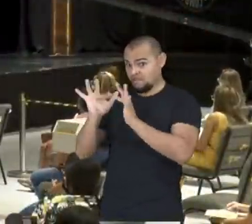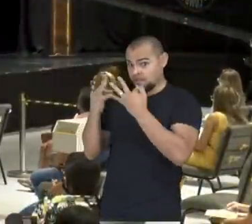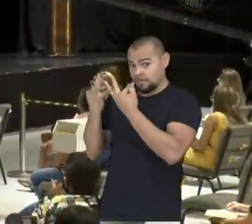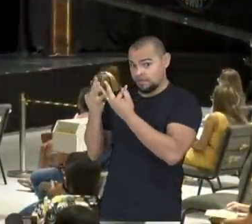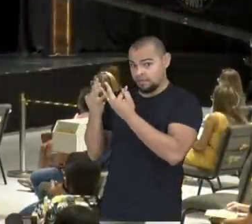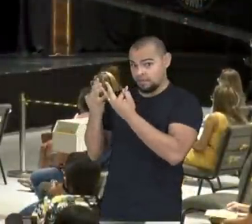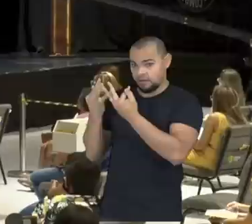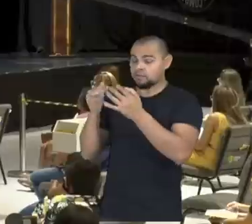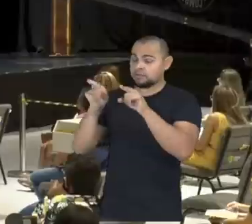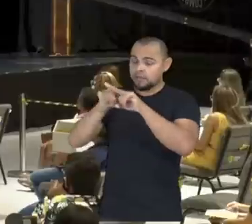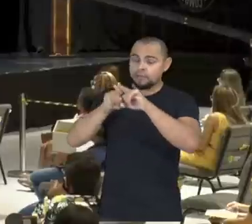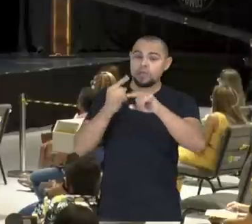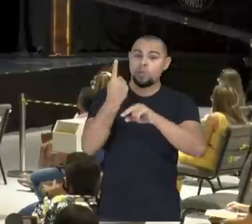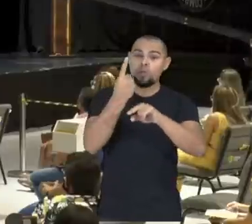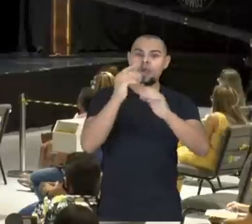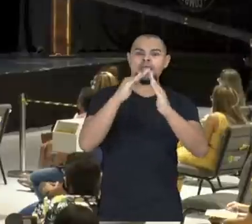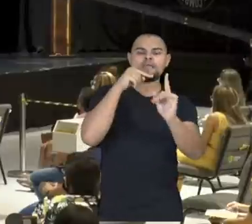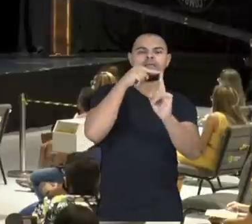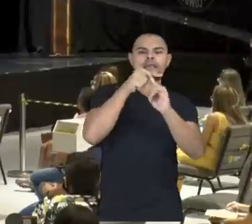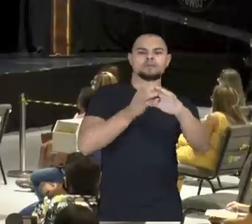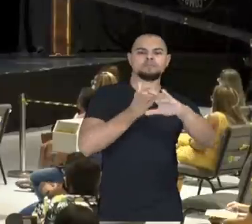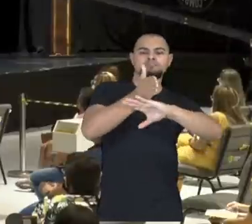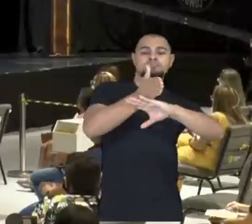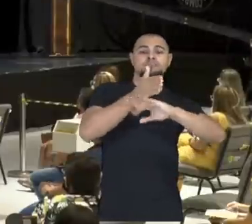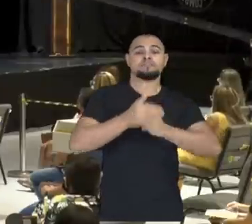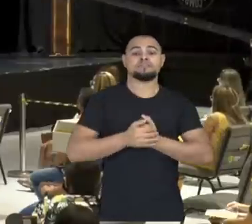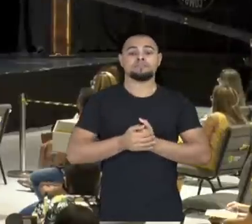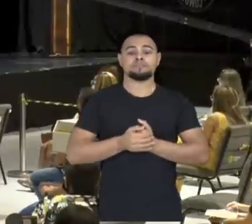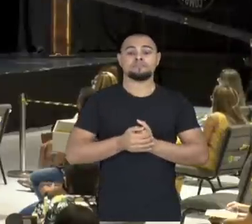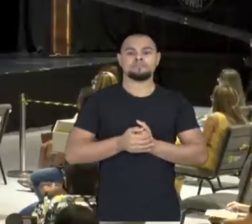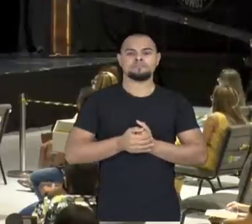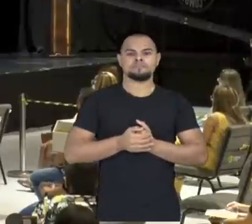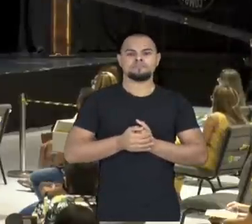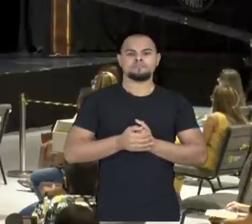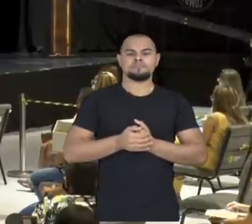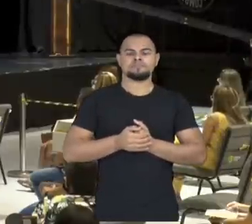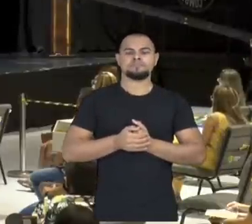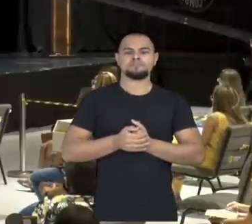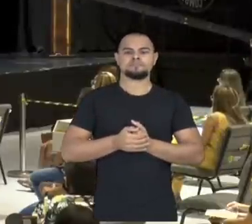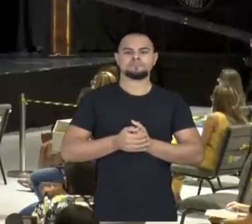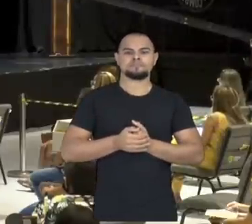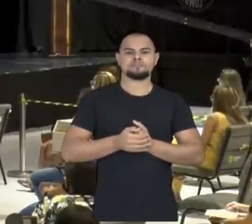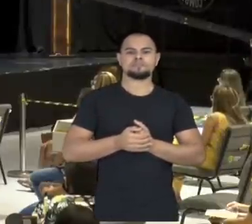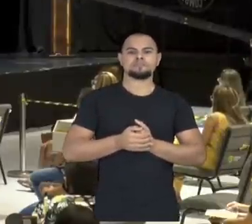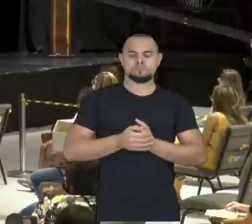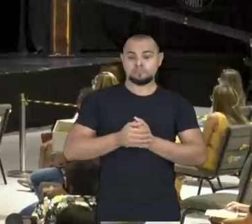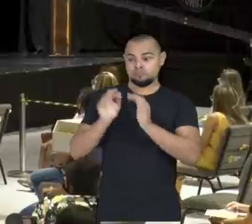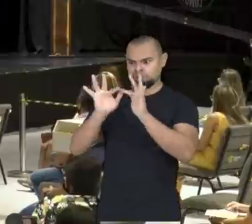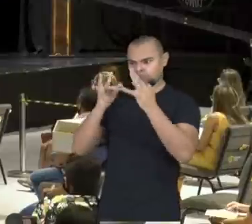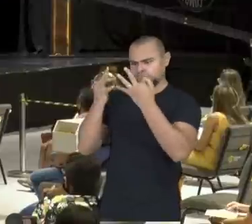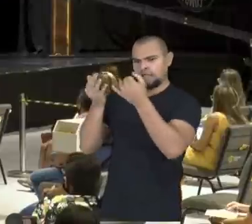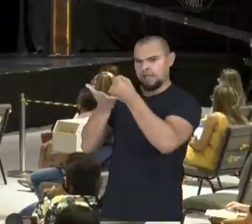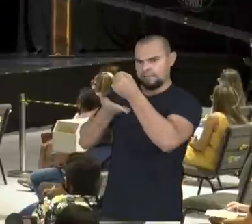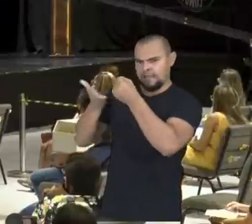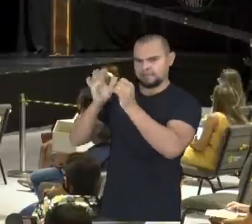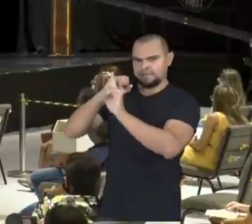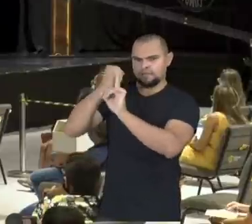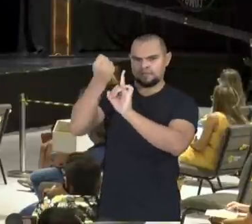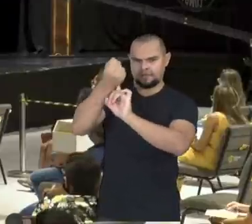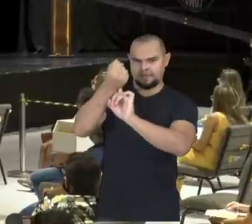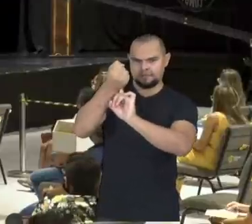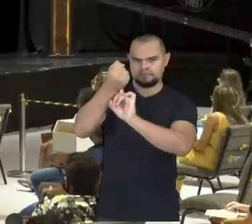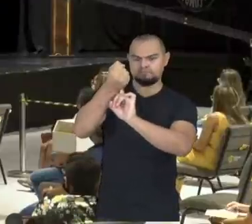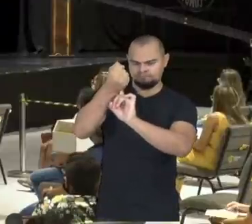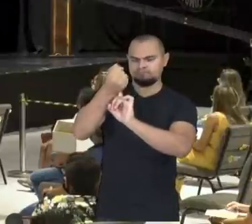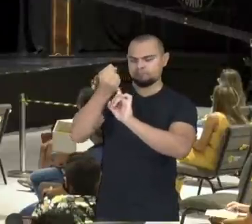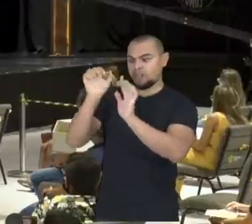Como é que se expressa a vida comunitária básica? Qual é a célula básica da sociedade? A família. Mas como é